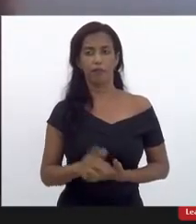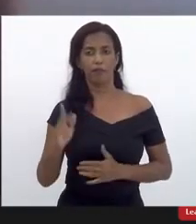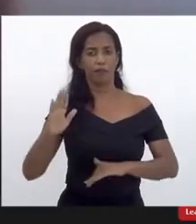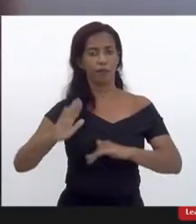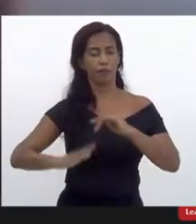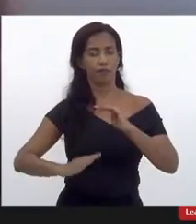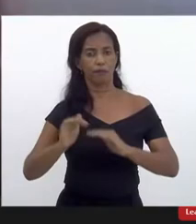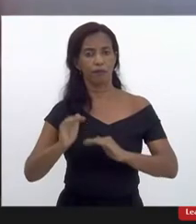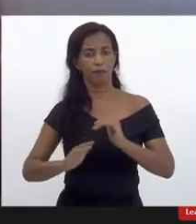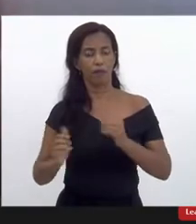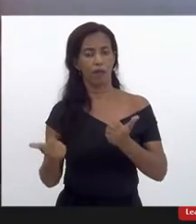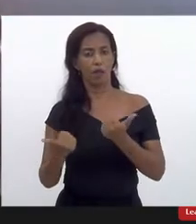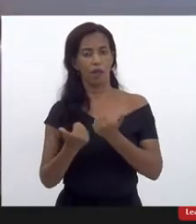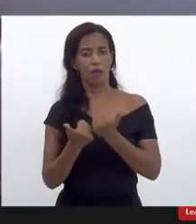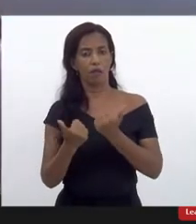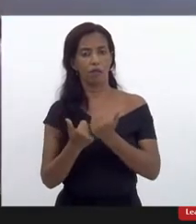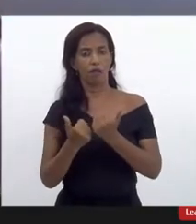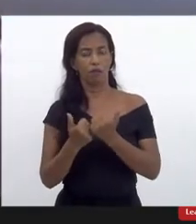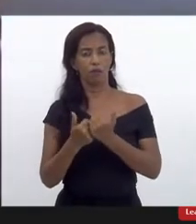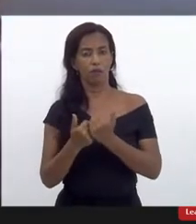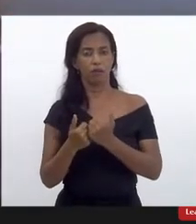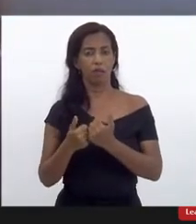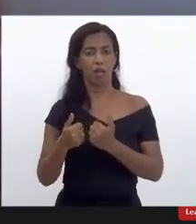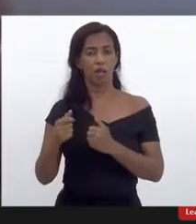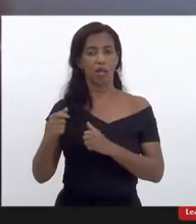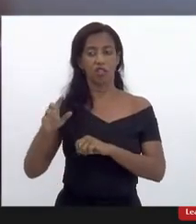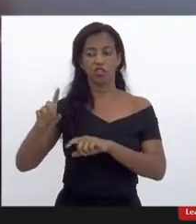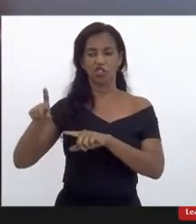de auxiliar de jardinagem,